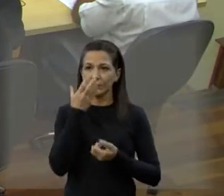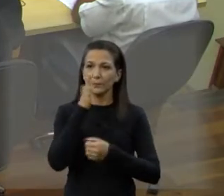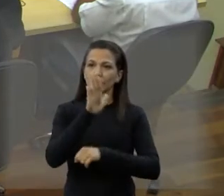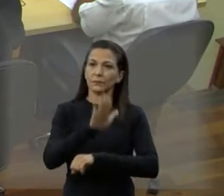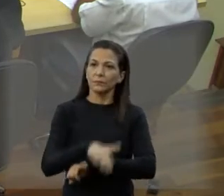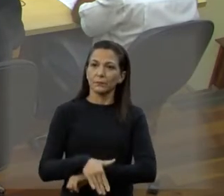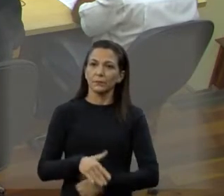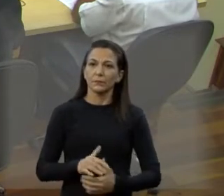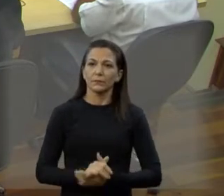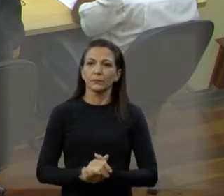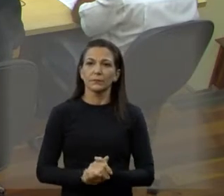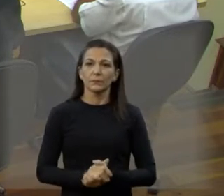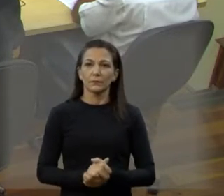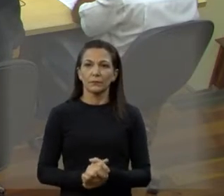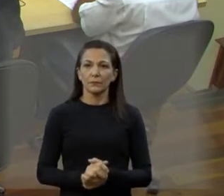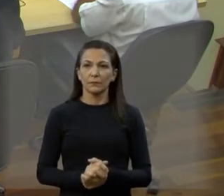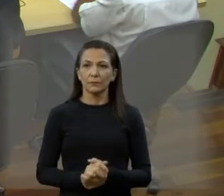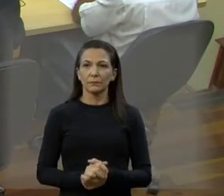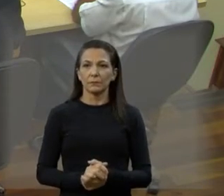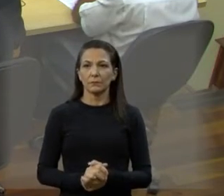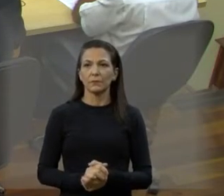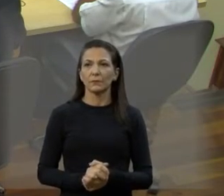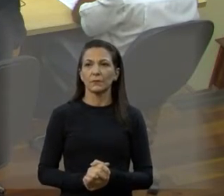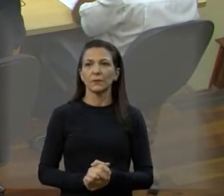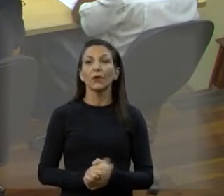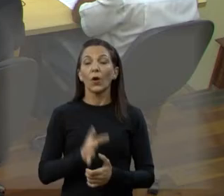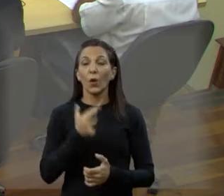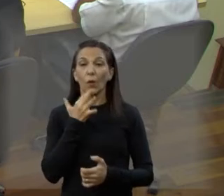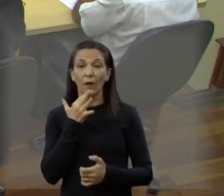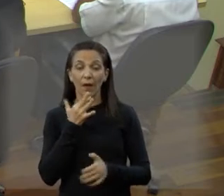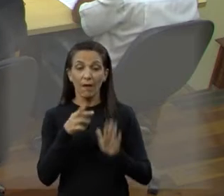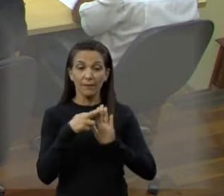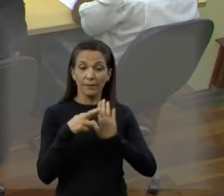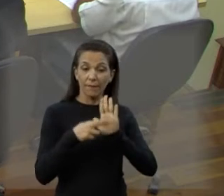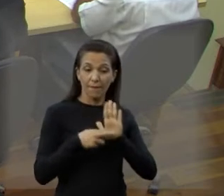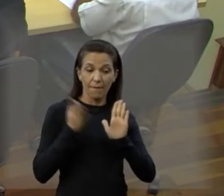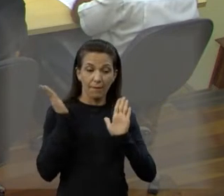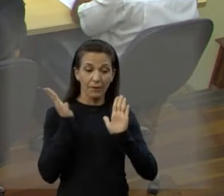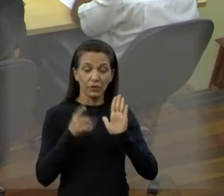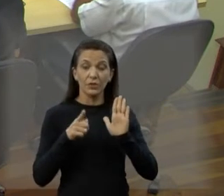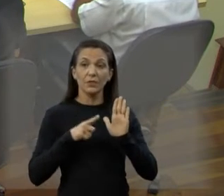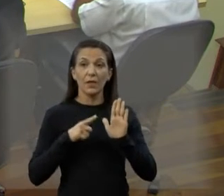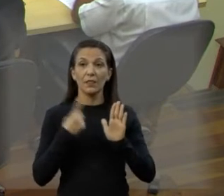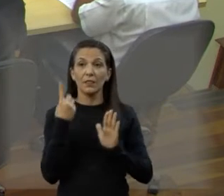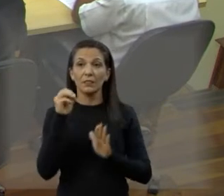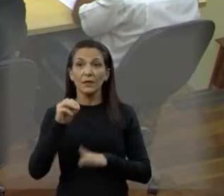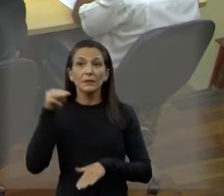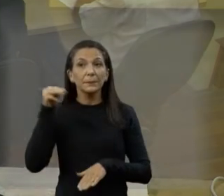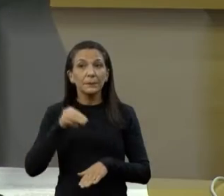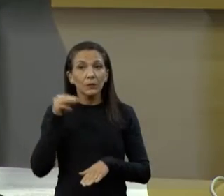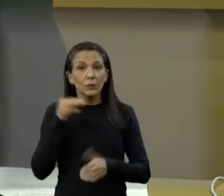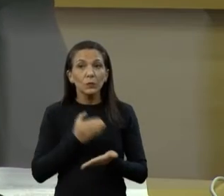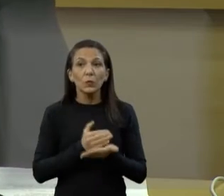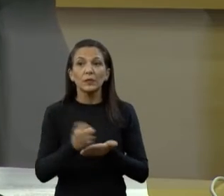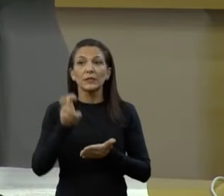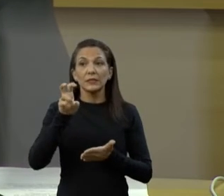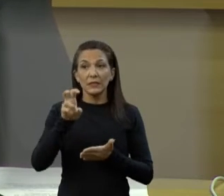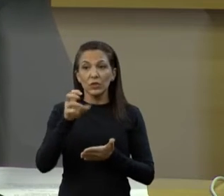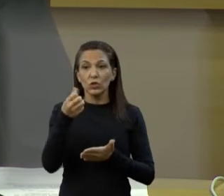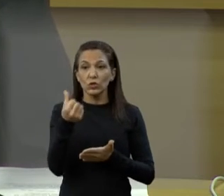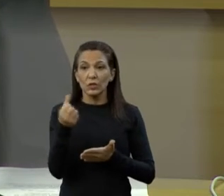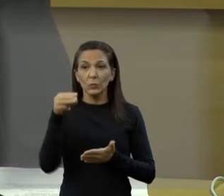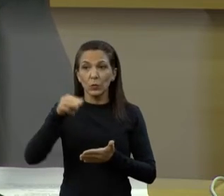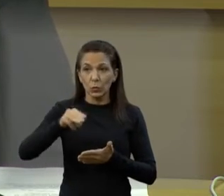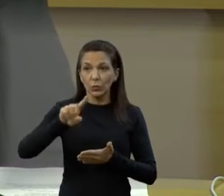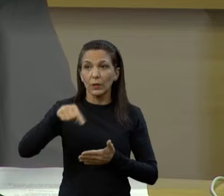hotel bom então o teu já sabe a dinâmica né tem 10 minutos ele pode vir nesse usar 5 a